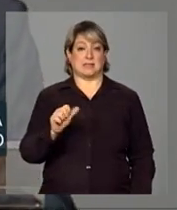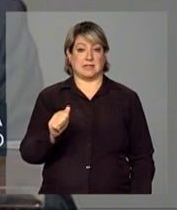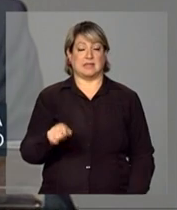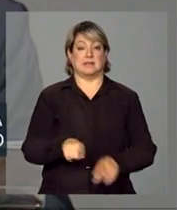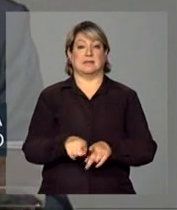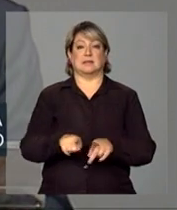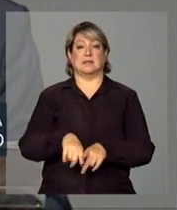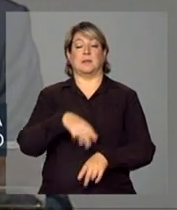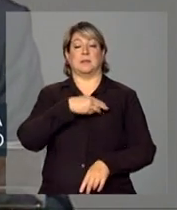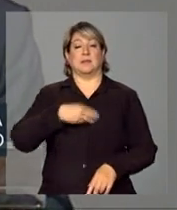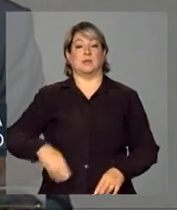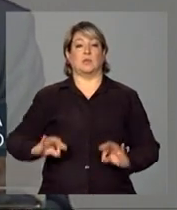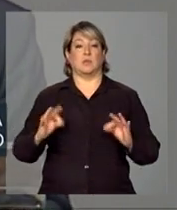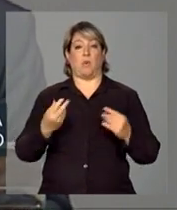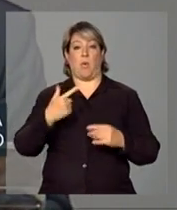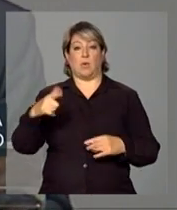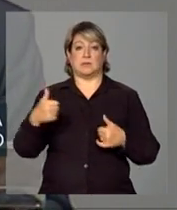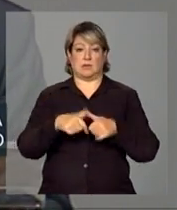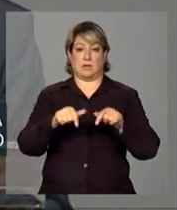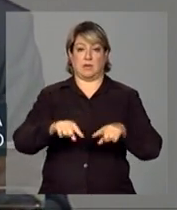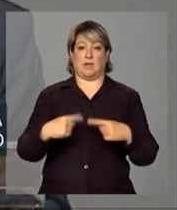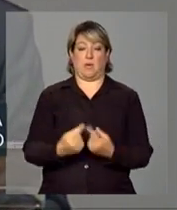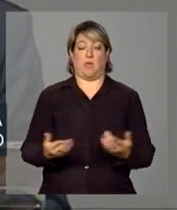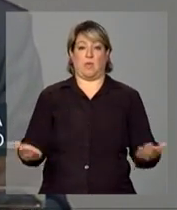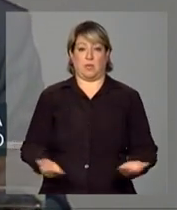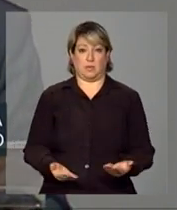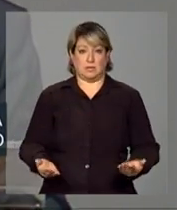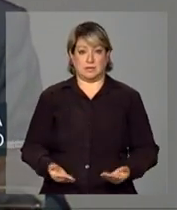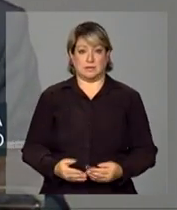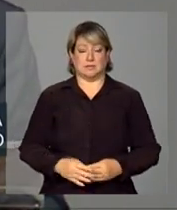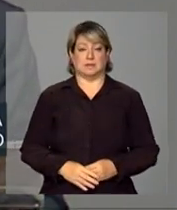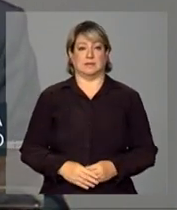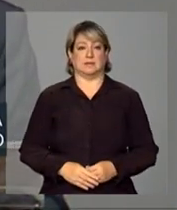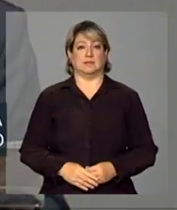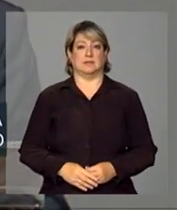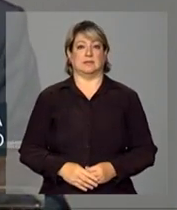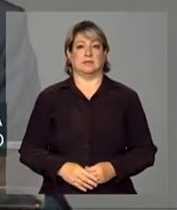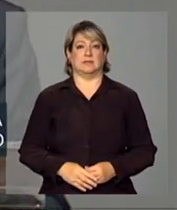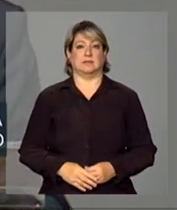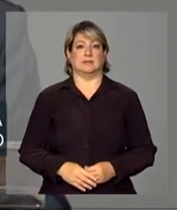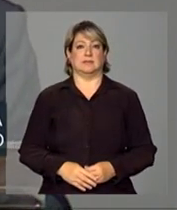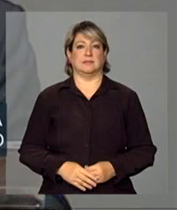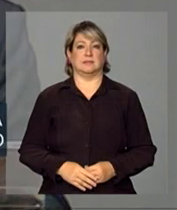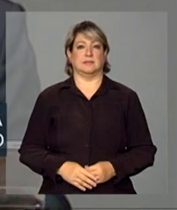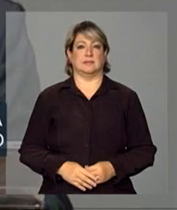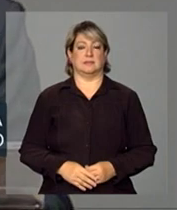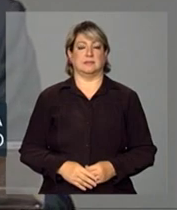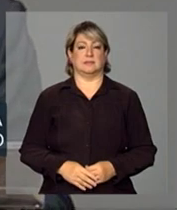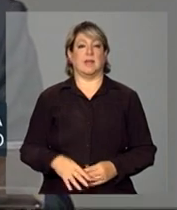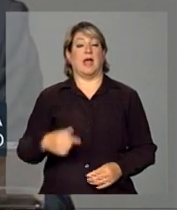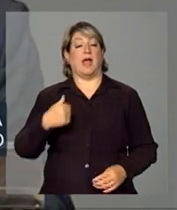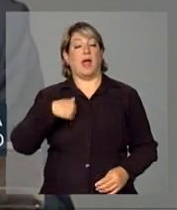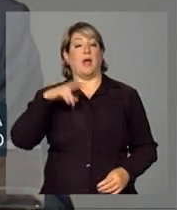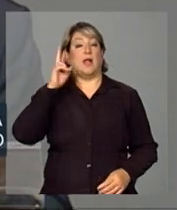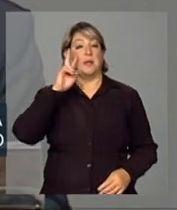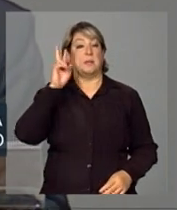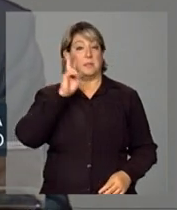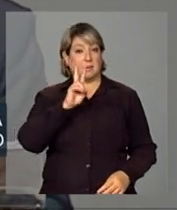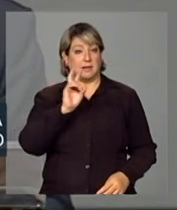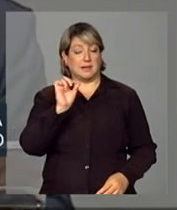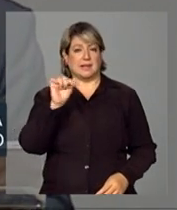com os demais ministros que estão aqui presentes ou representados. E eu me lembrei que isso